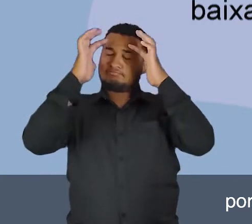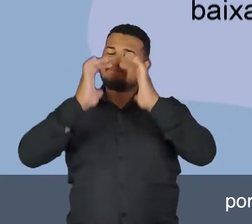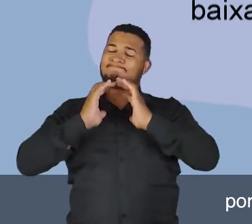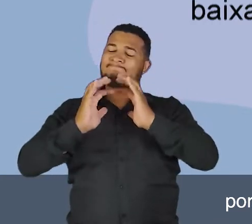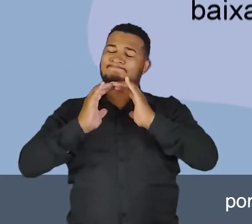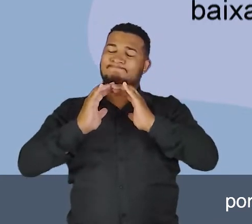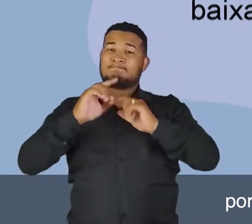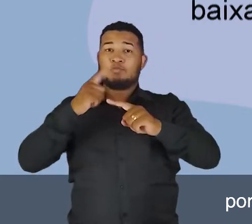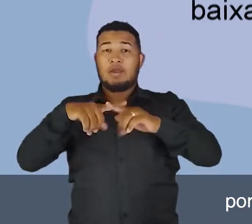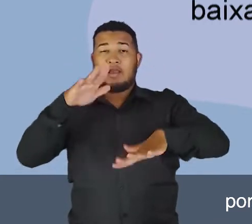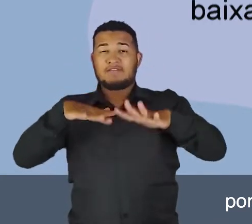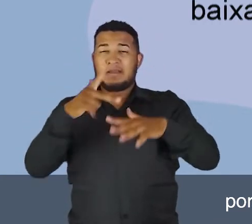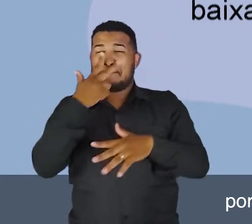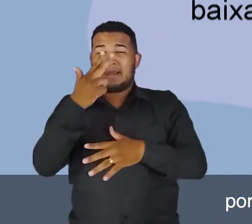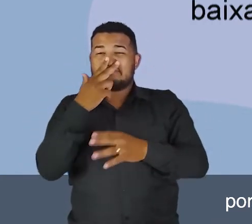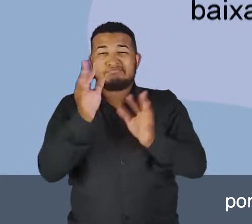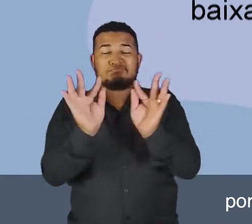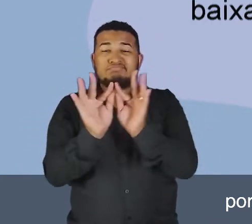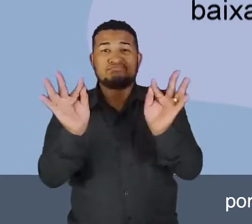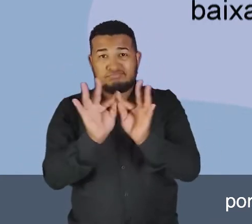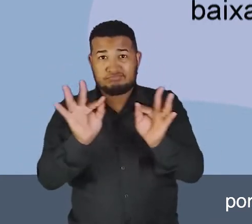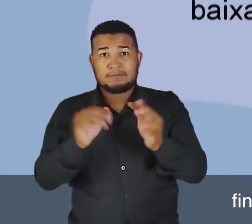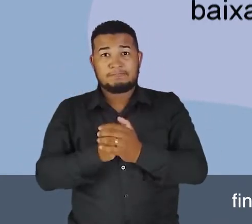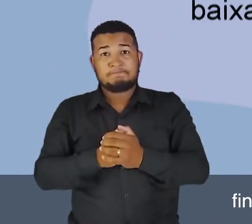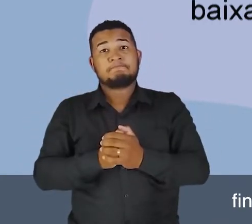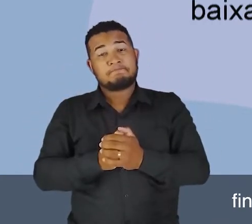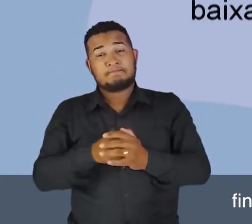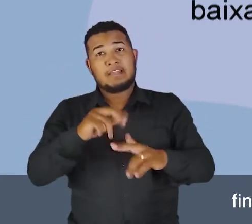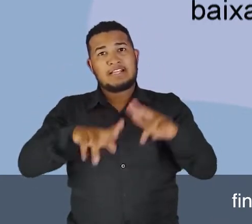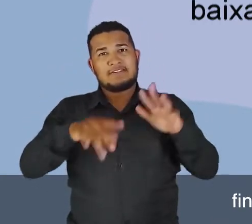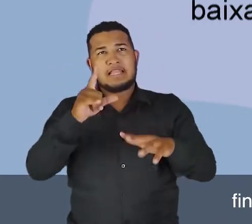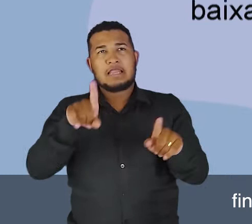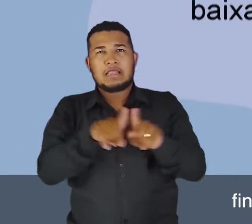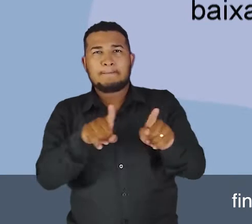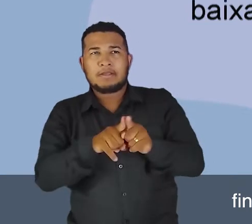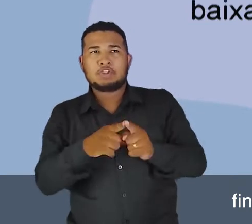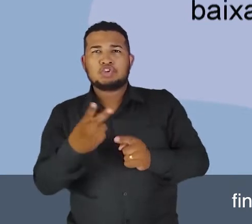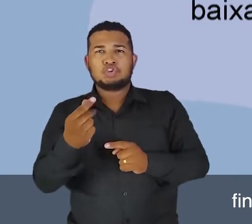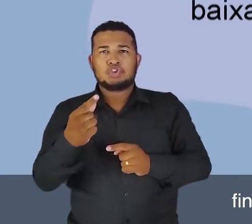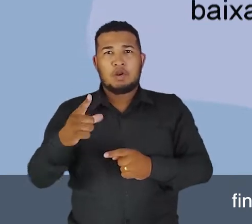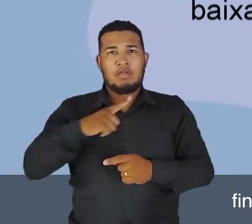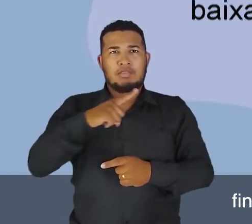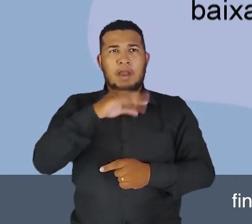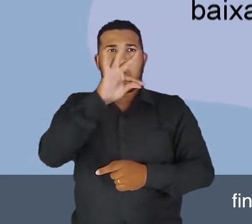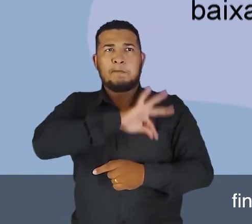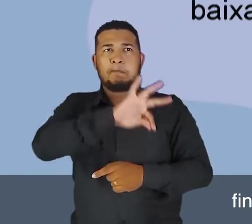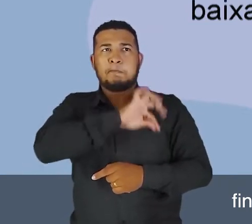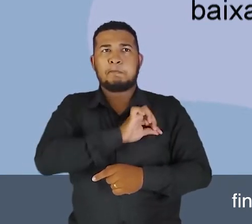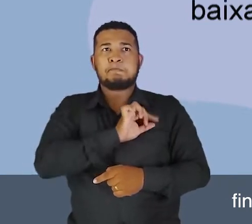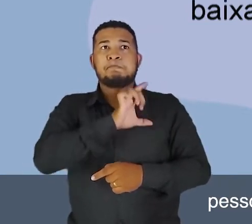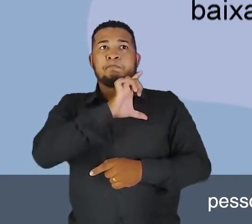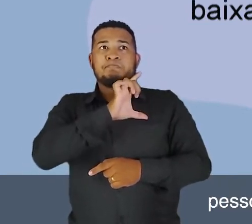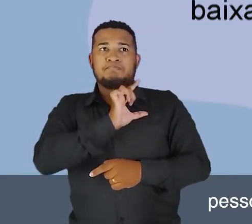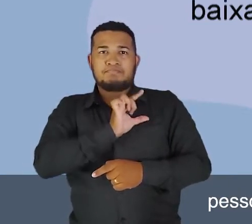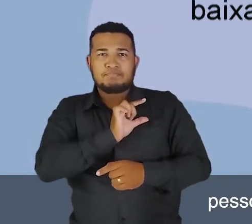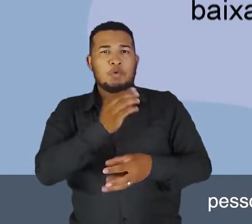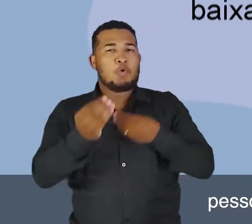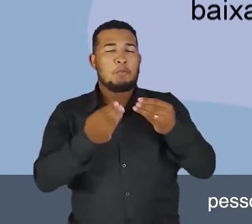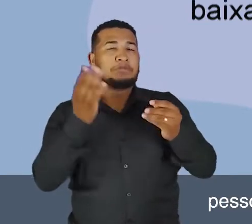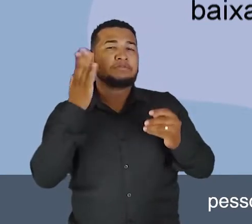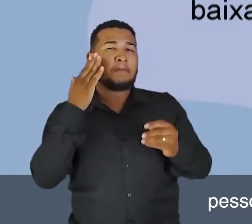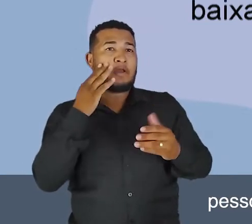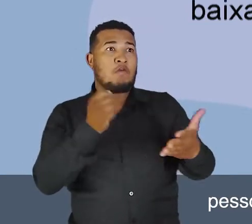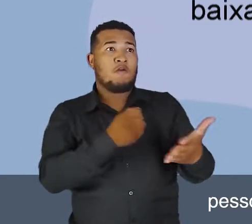seja supérfluo. A falta dos nossos recursos financeiros também influenciam na prática de se tornar uma pessoa